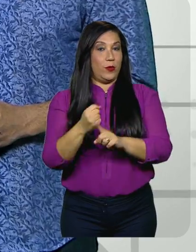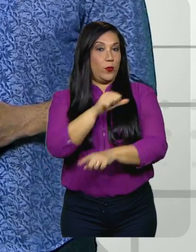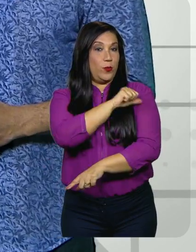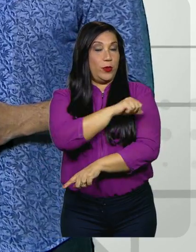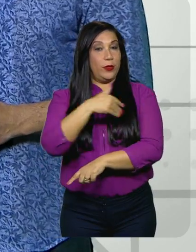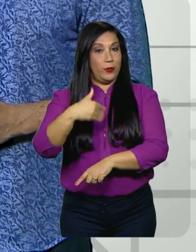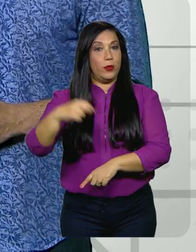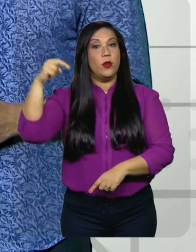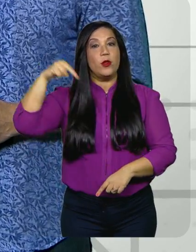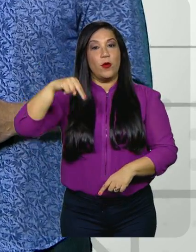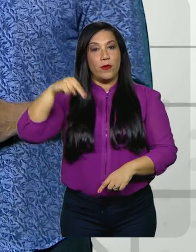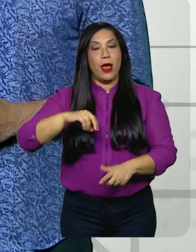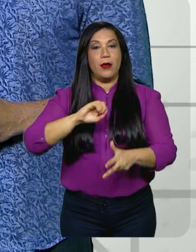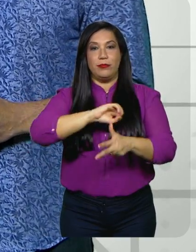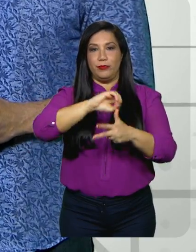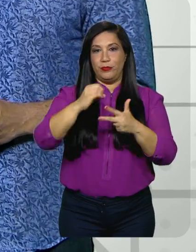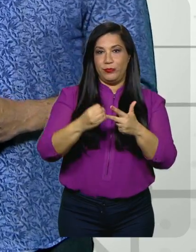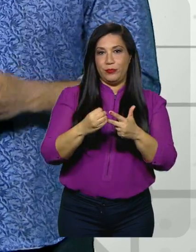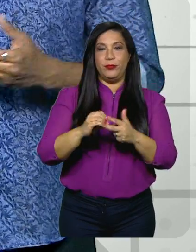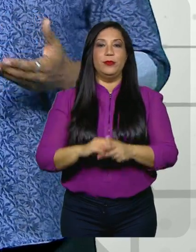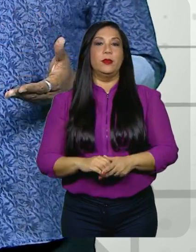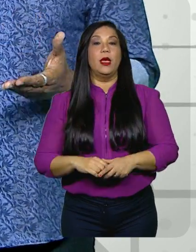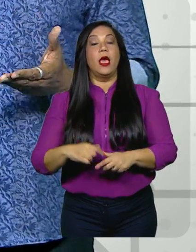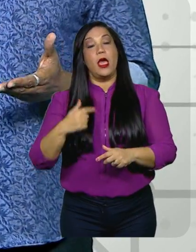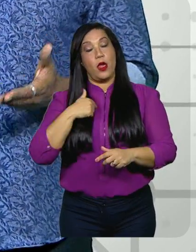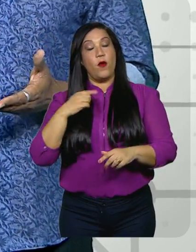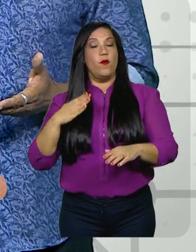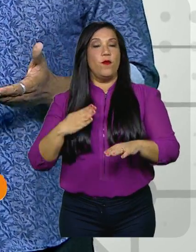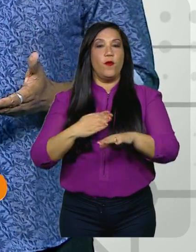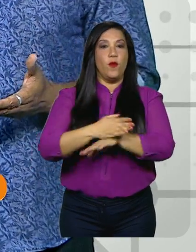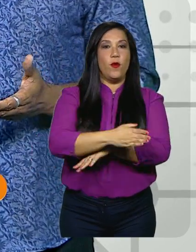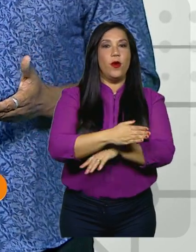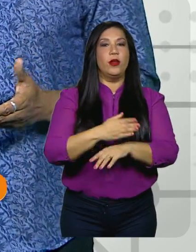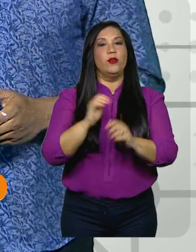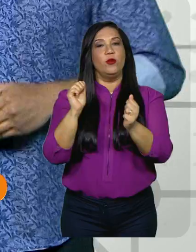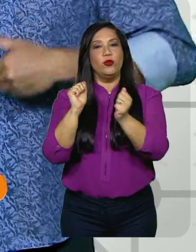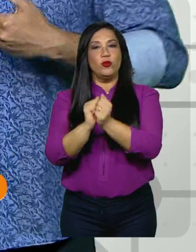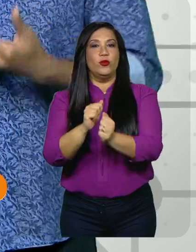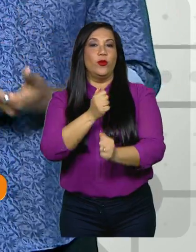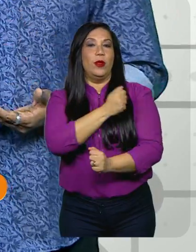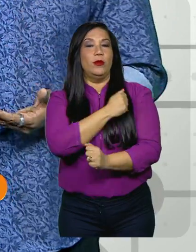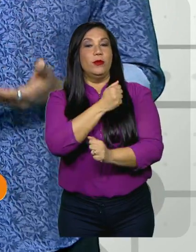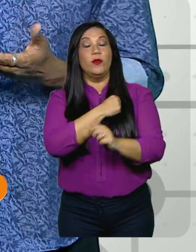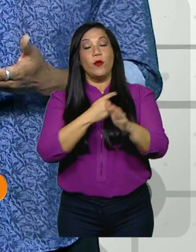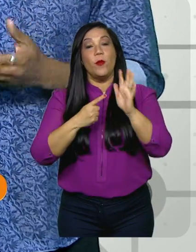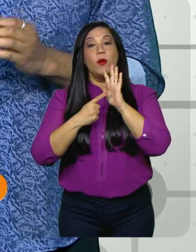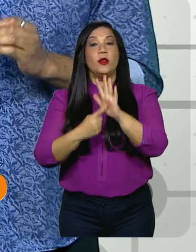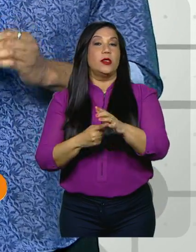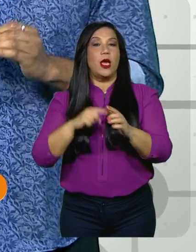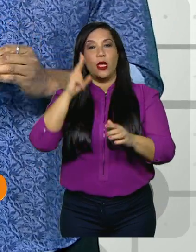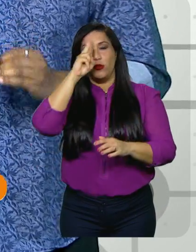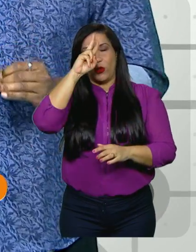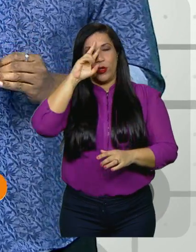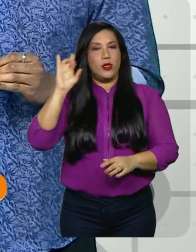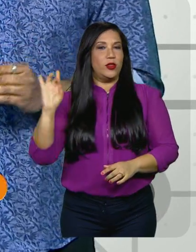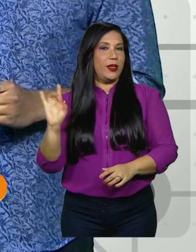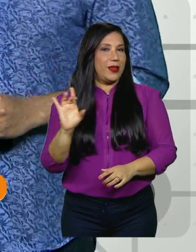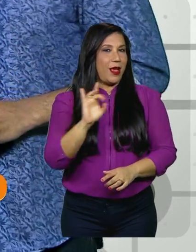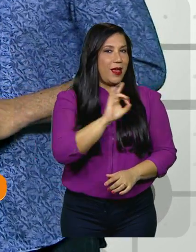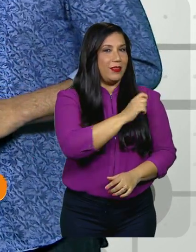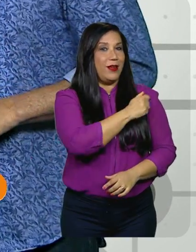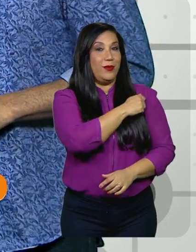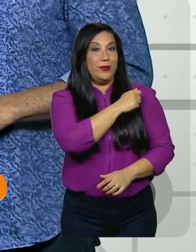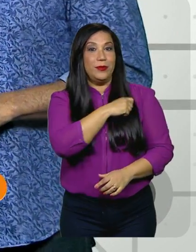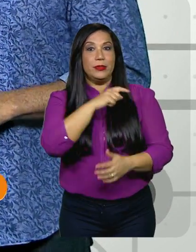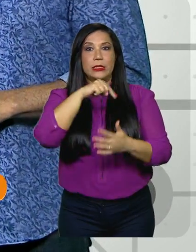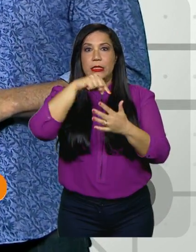farão em novembro o Exame Nacional do Ensino Médio. Eu estive junto a esses estudantes e vou mostrar a história de cada um deles. E